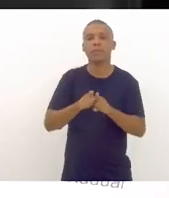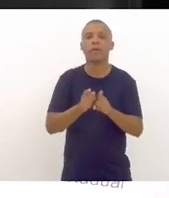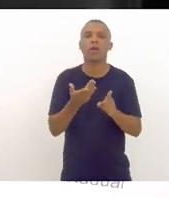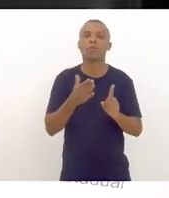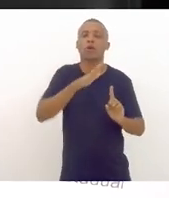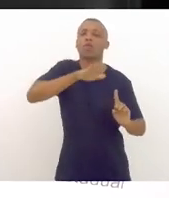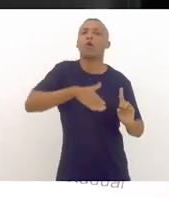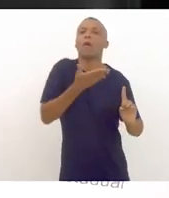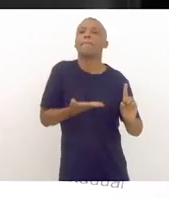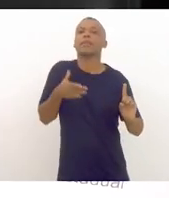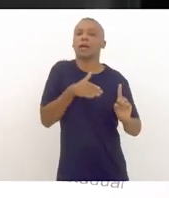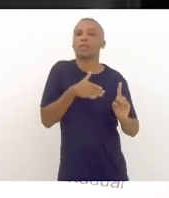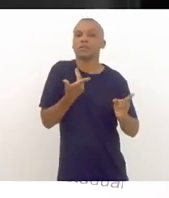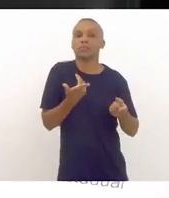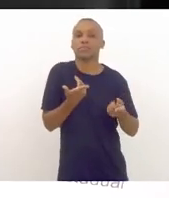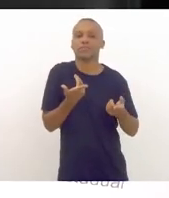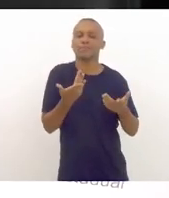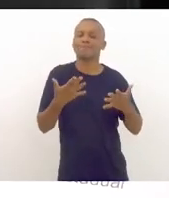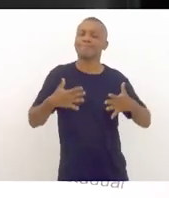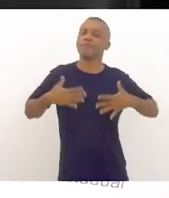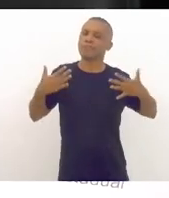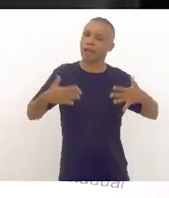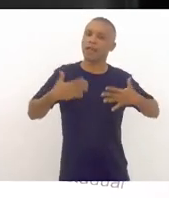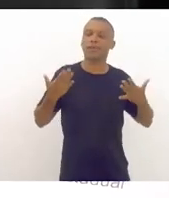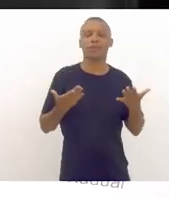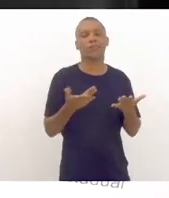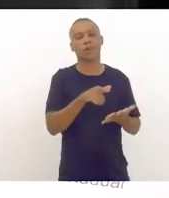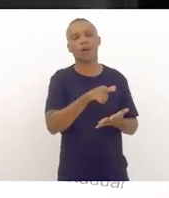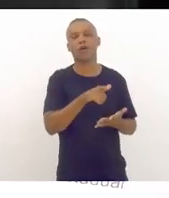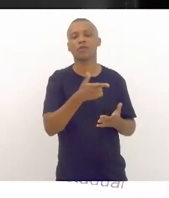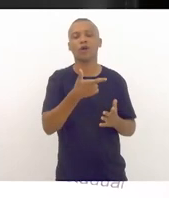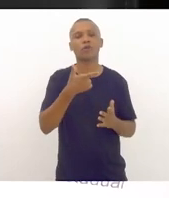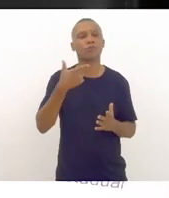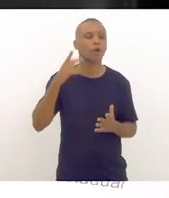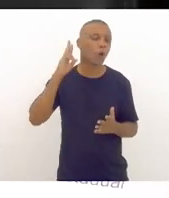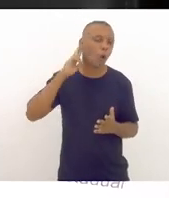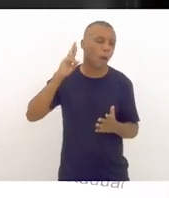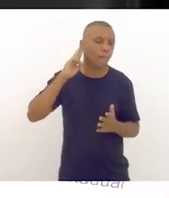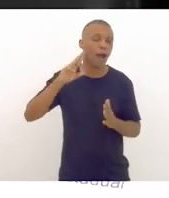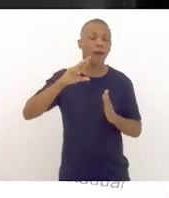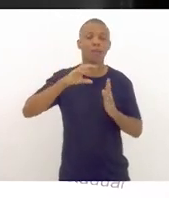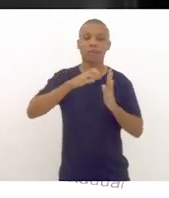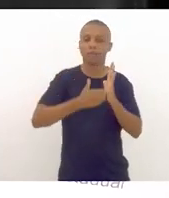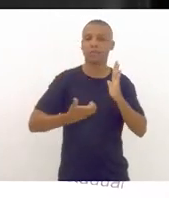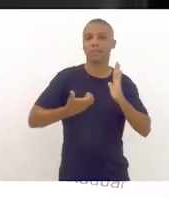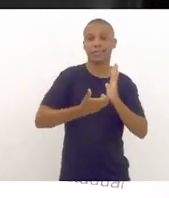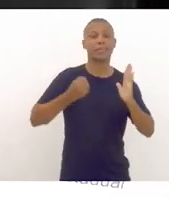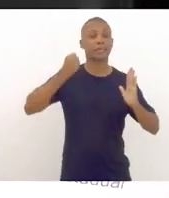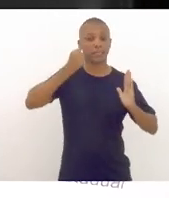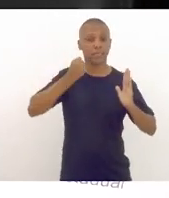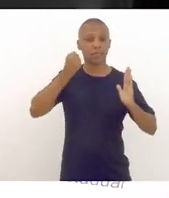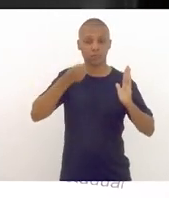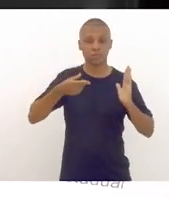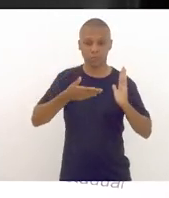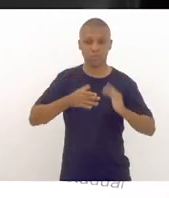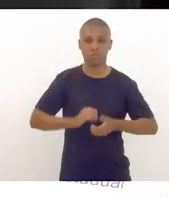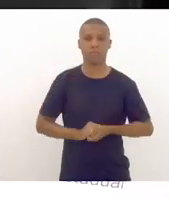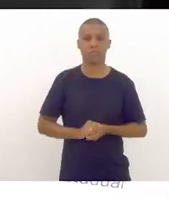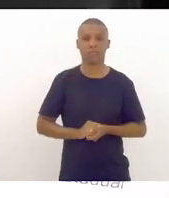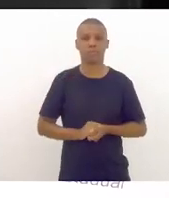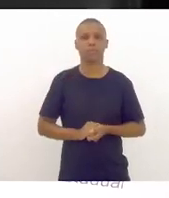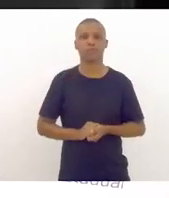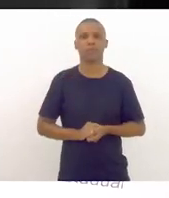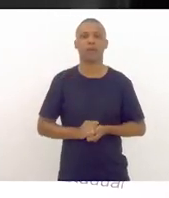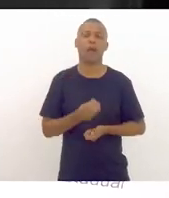homenageado aqui, com muito louvor, nosso senador Romário. Eu queria só,